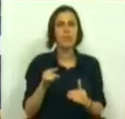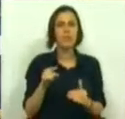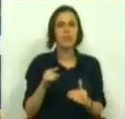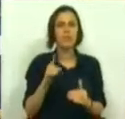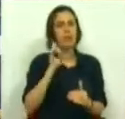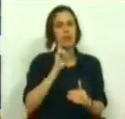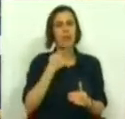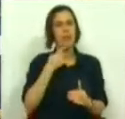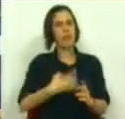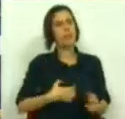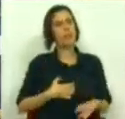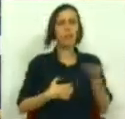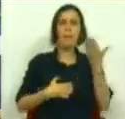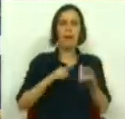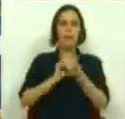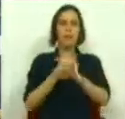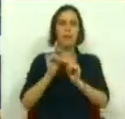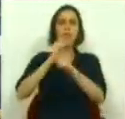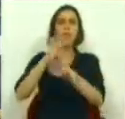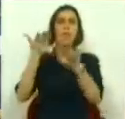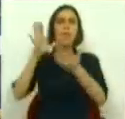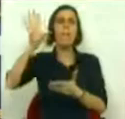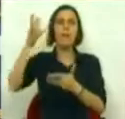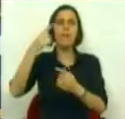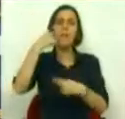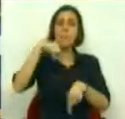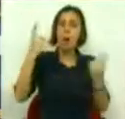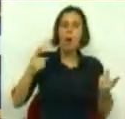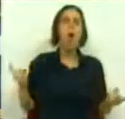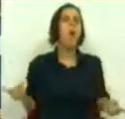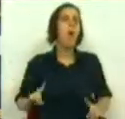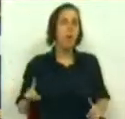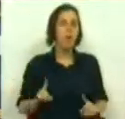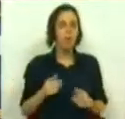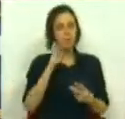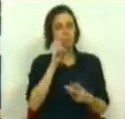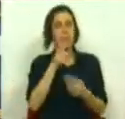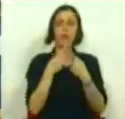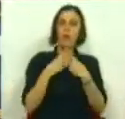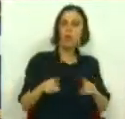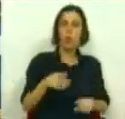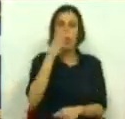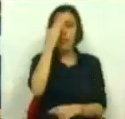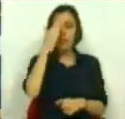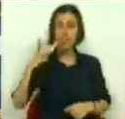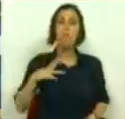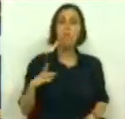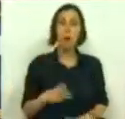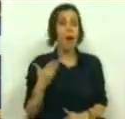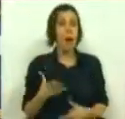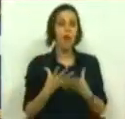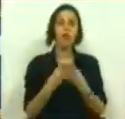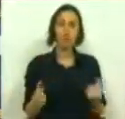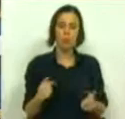mais significativas do que acontece noutros países, revelam ou não uma percepção diferente da capacidade portuguesa